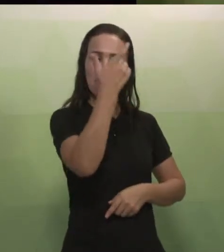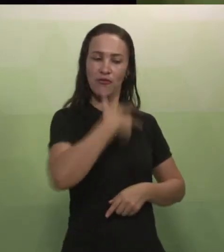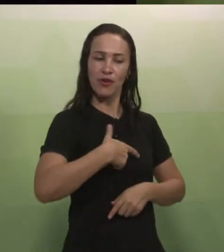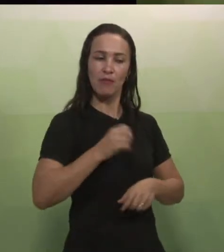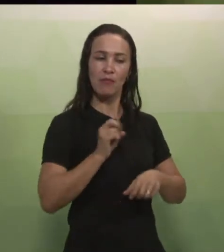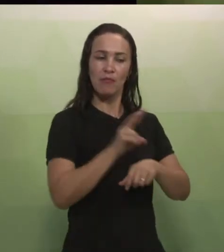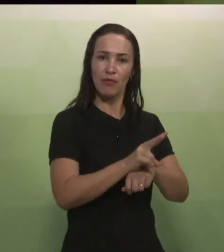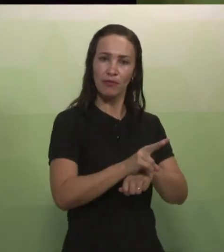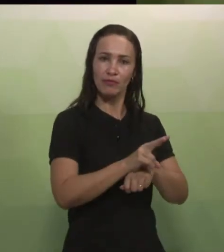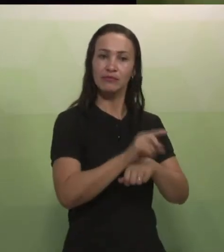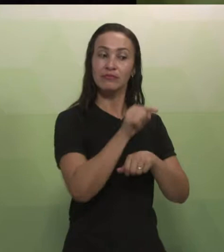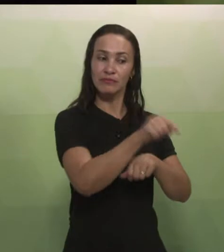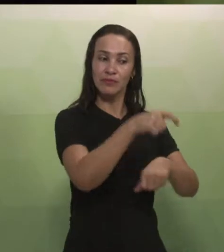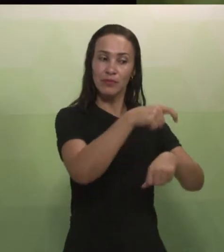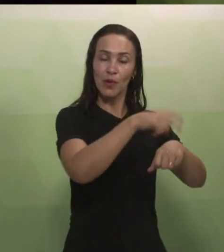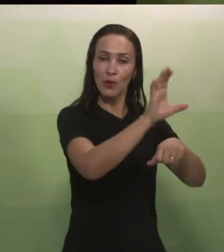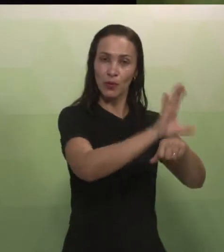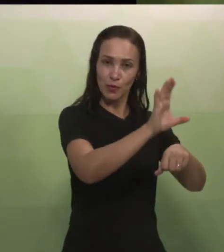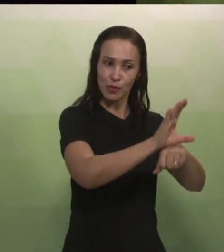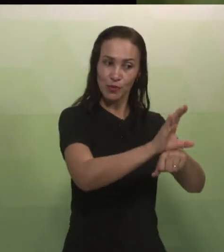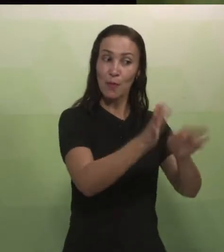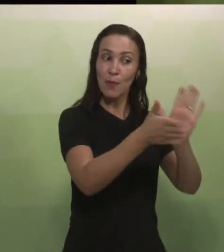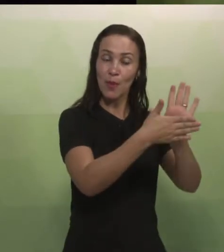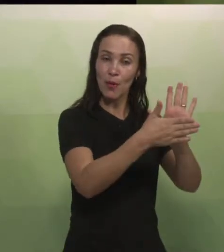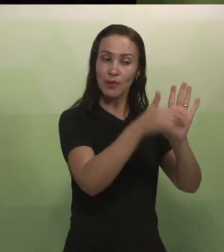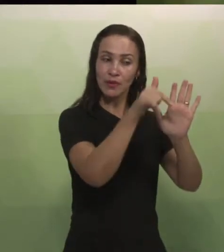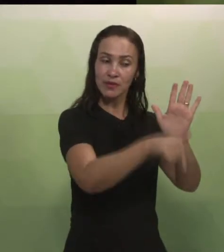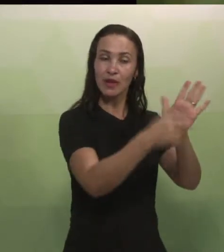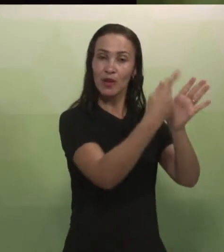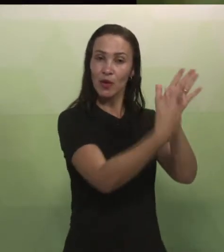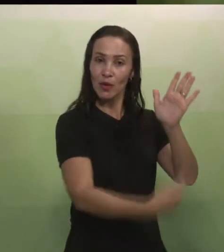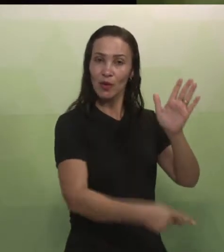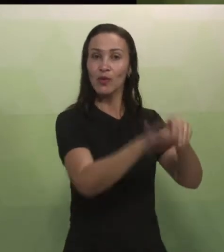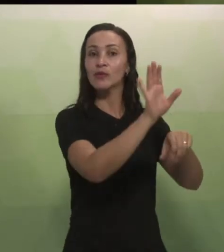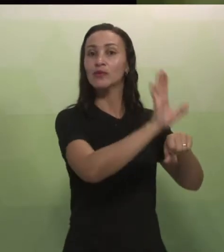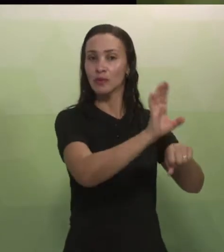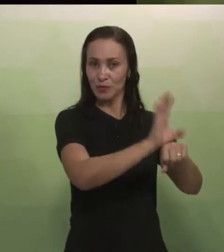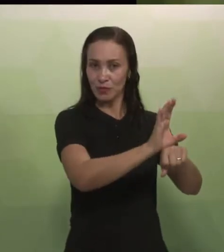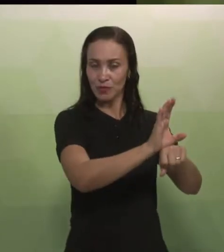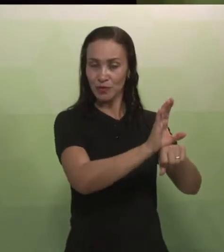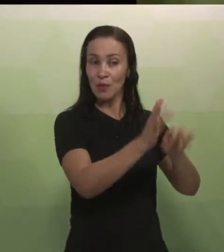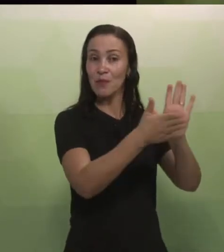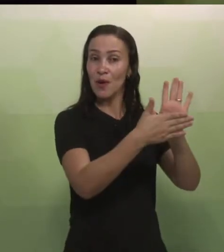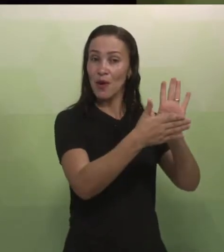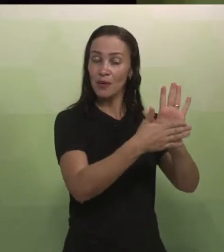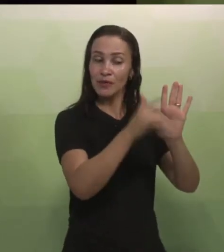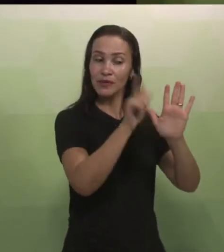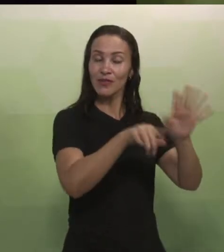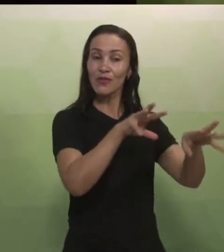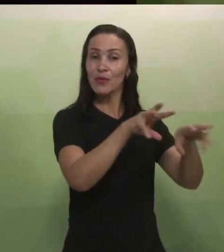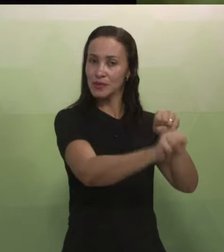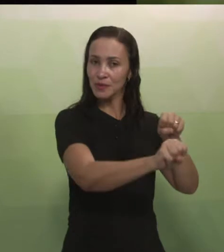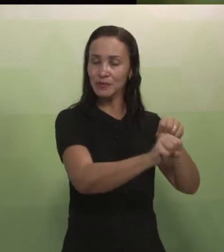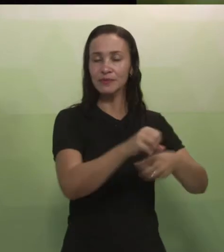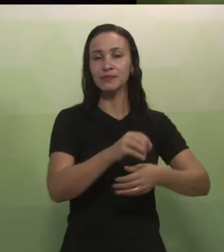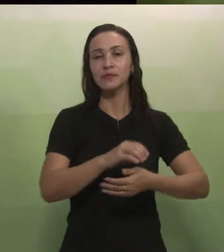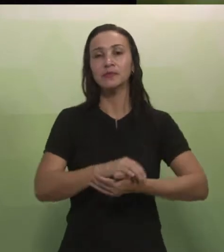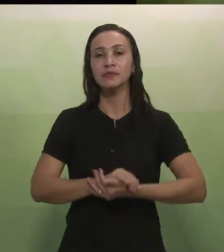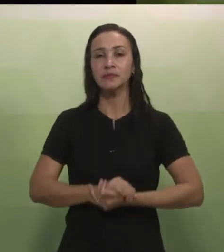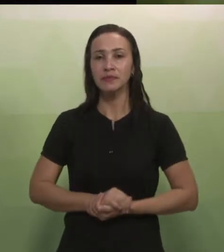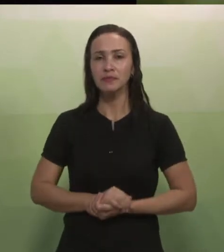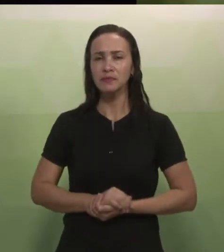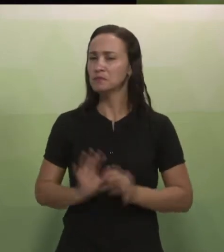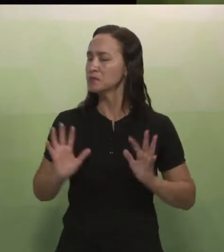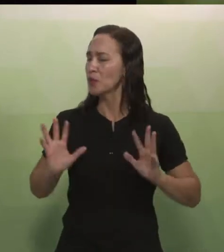egresso proposto no projeto de curso, né, no projeto de formação. Então, tudo